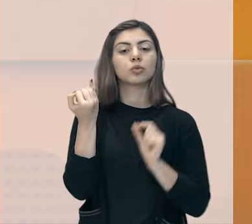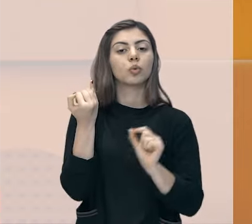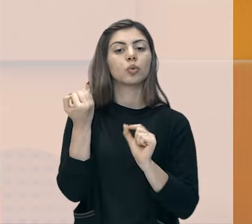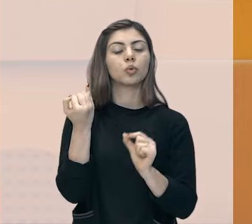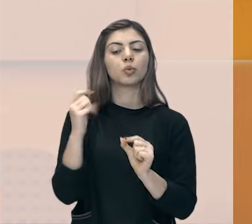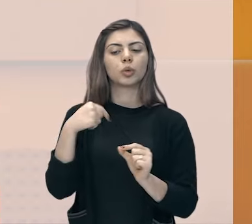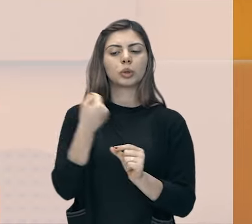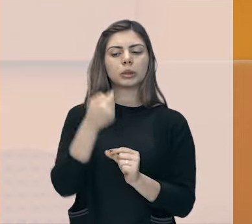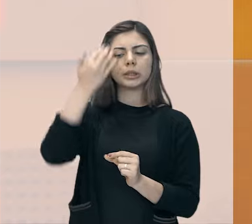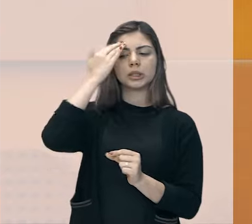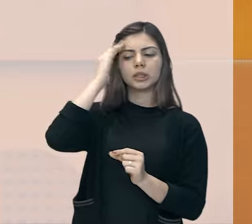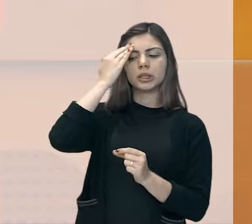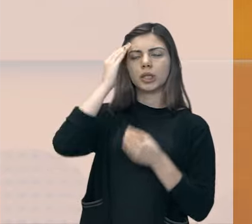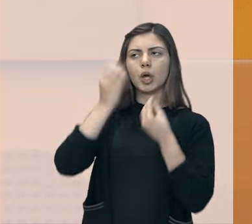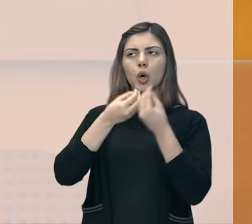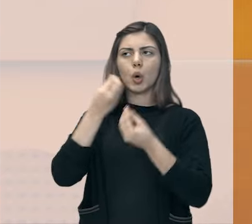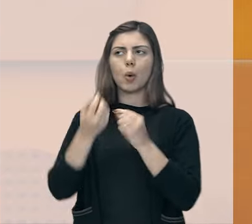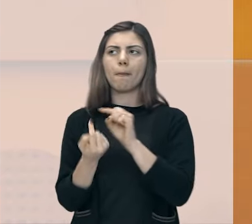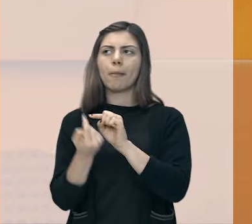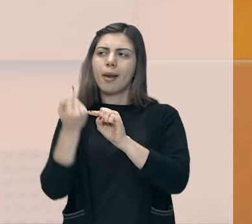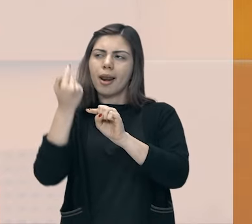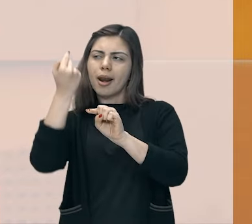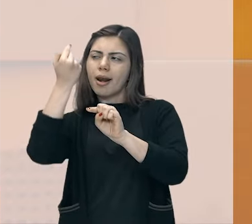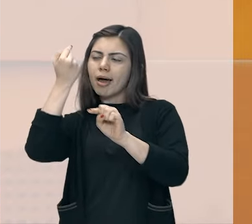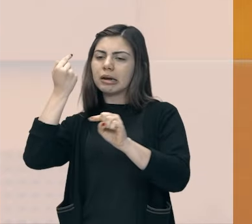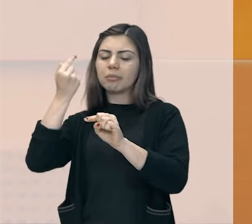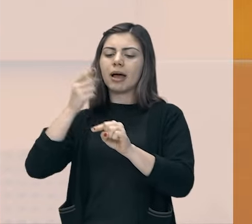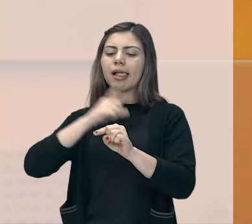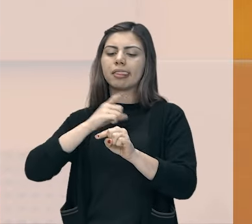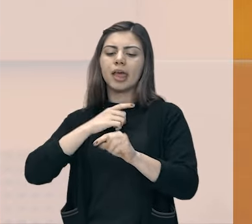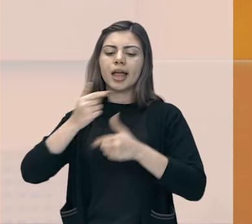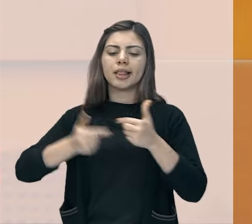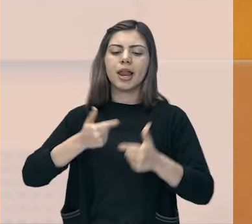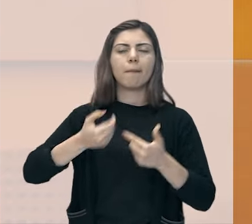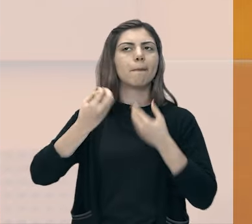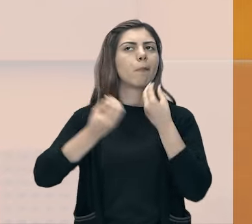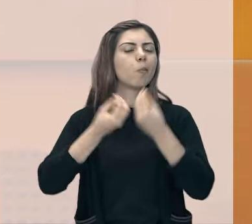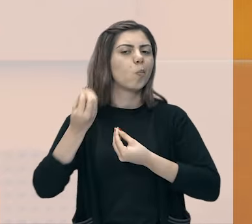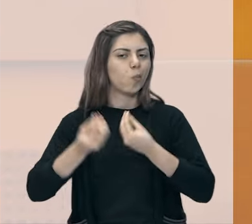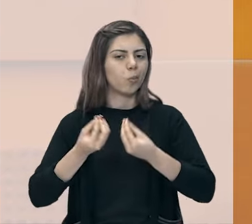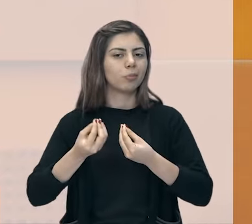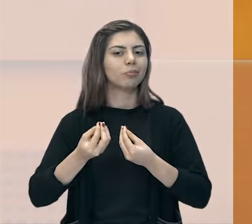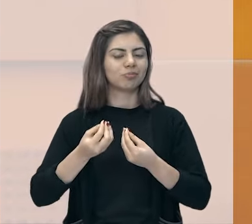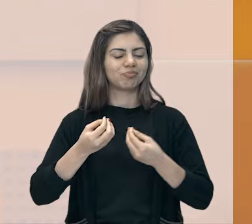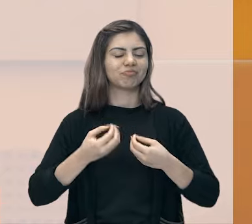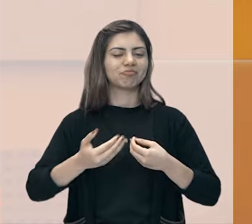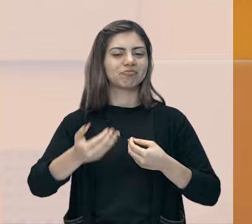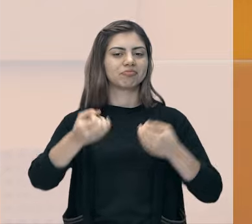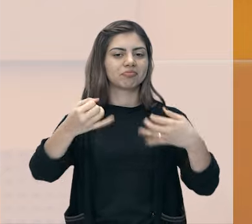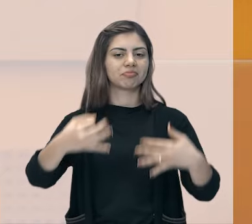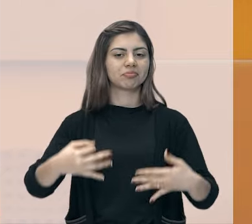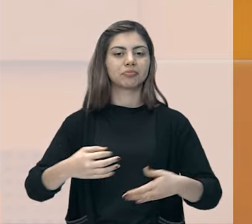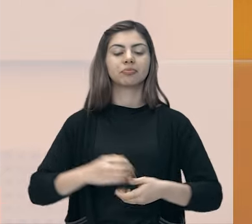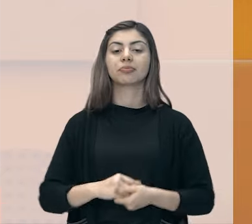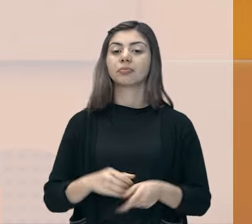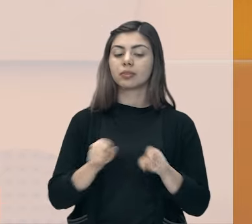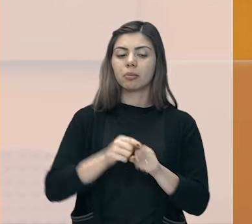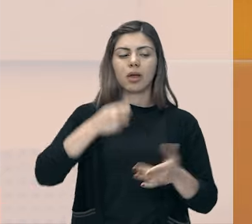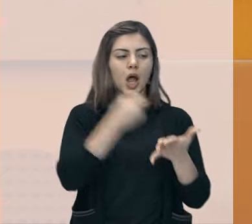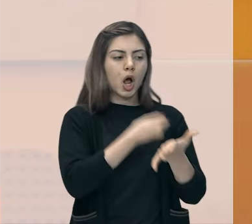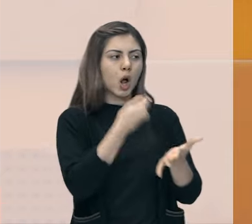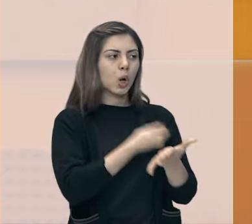como funcionavam as relações de trabalho dentro daquele contexto da antiguidade, tá bom? A batalha por condições